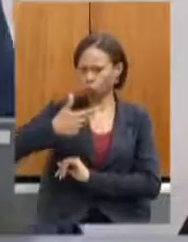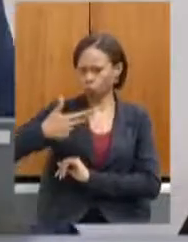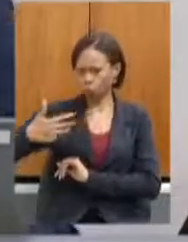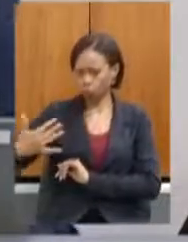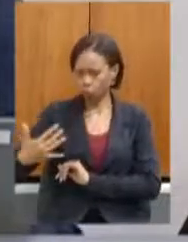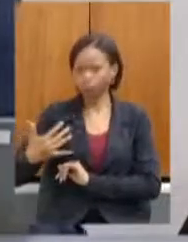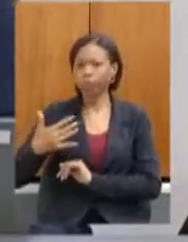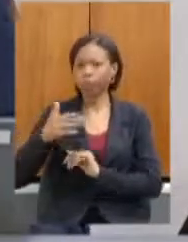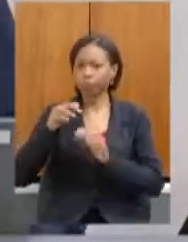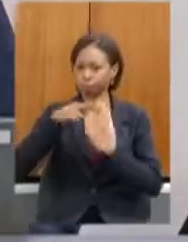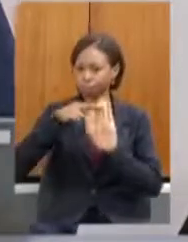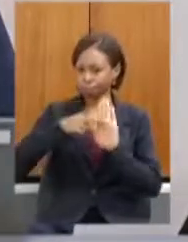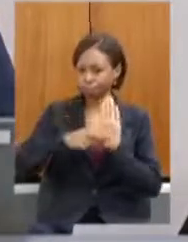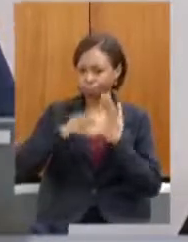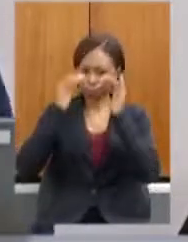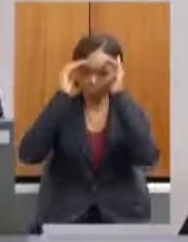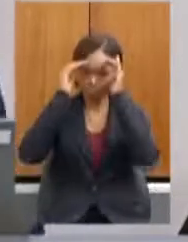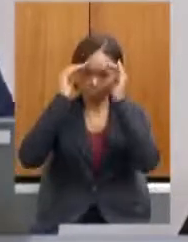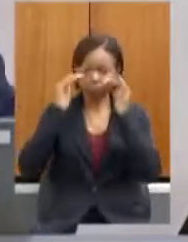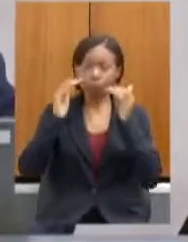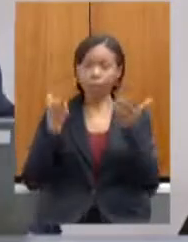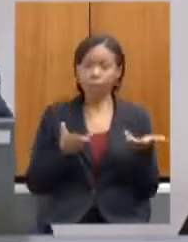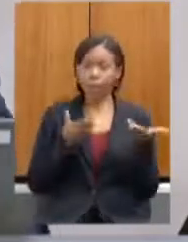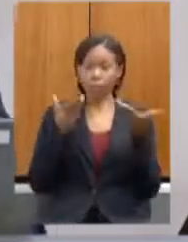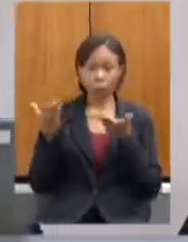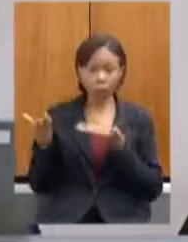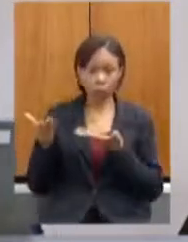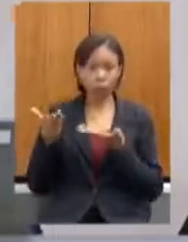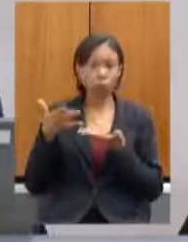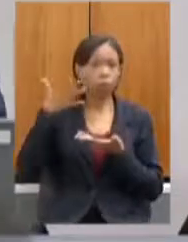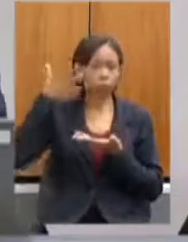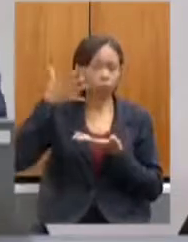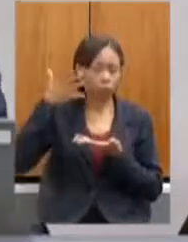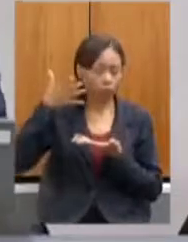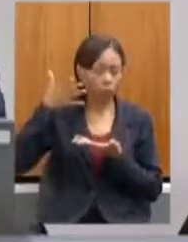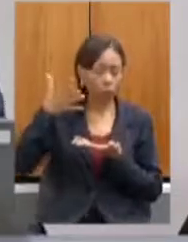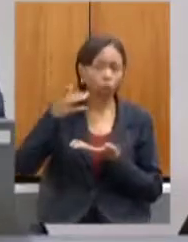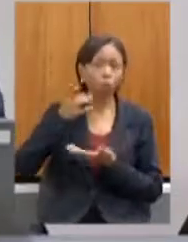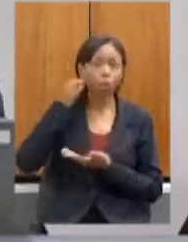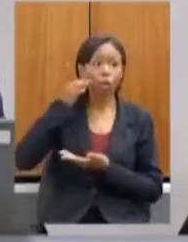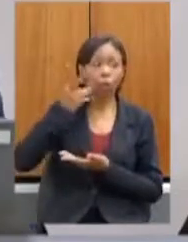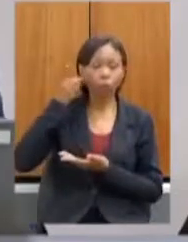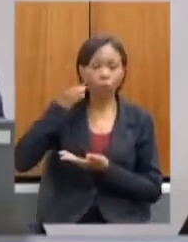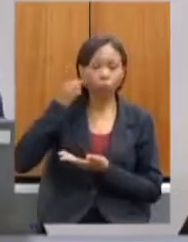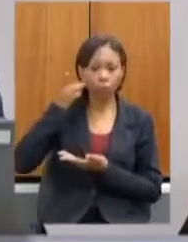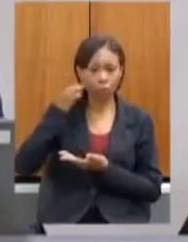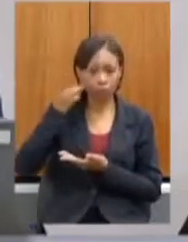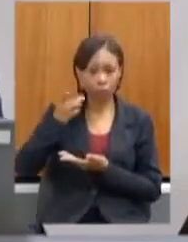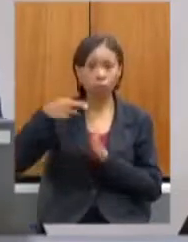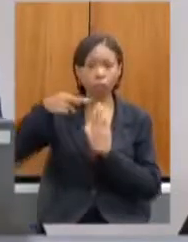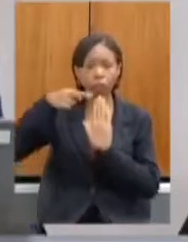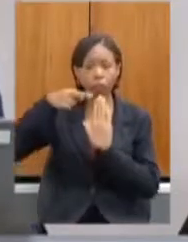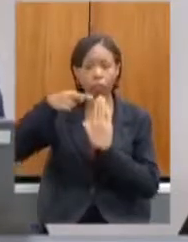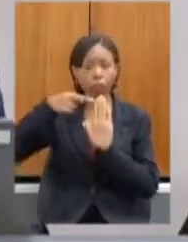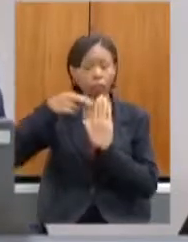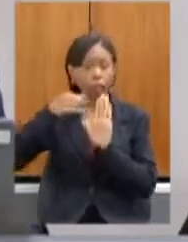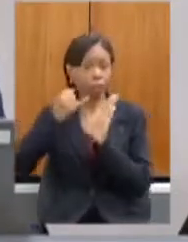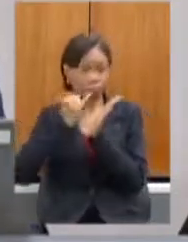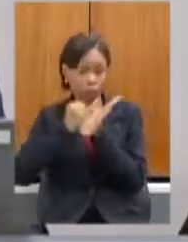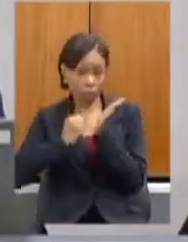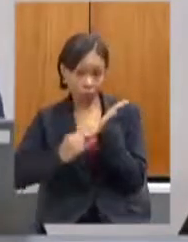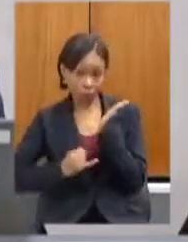vamos passar a palavra aos deputados que procederam as inscrições